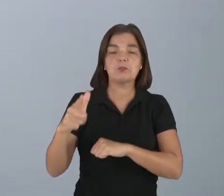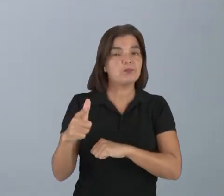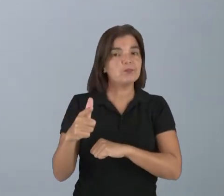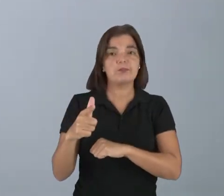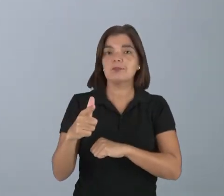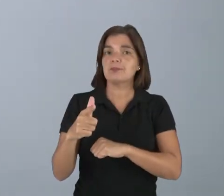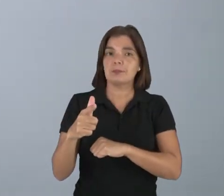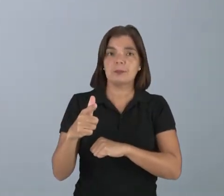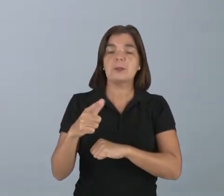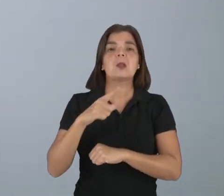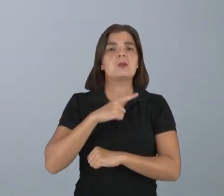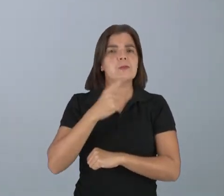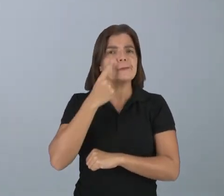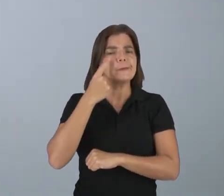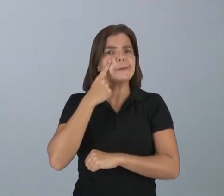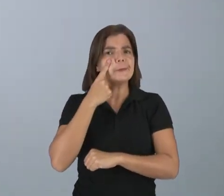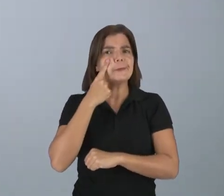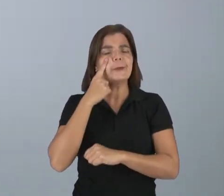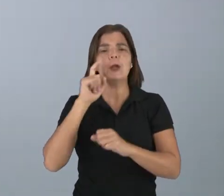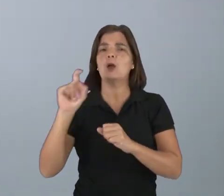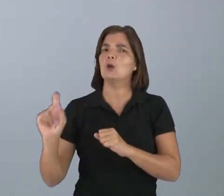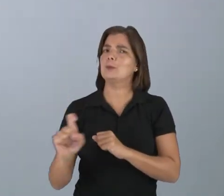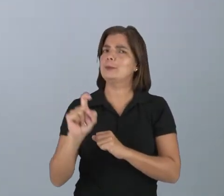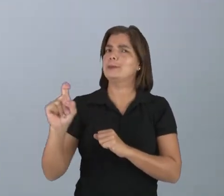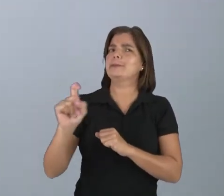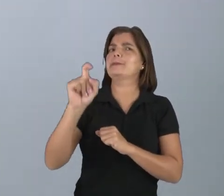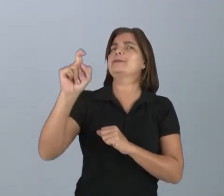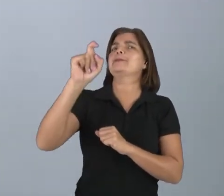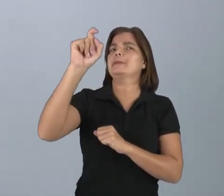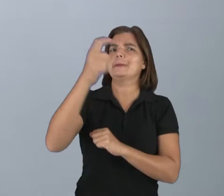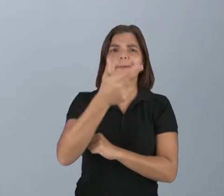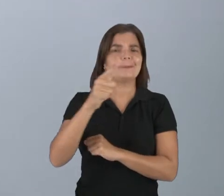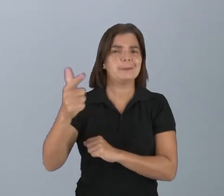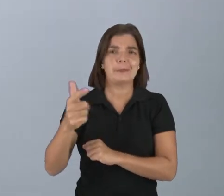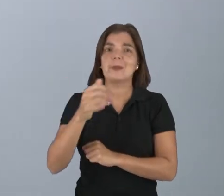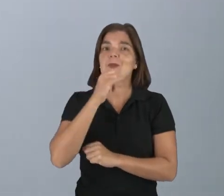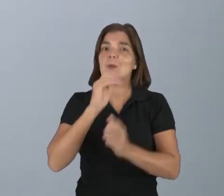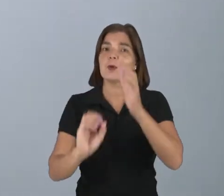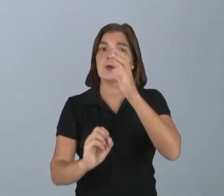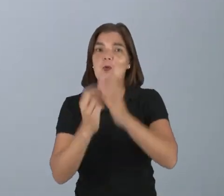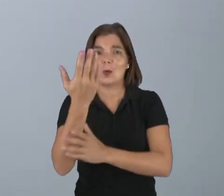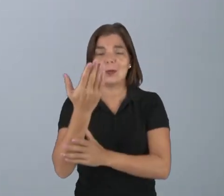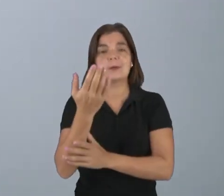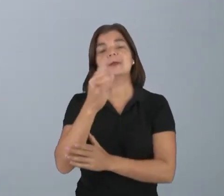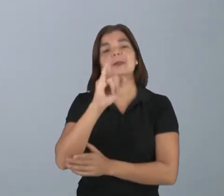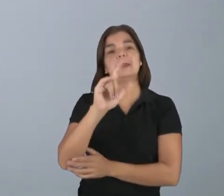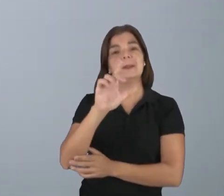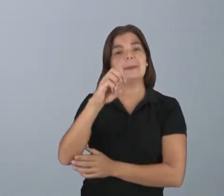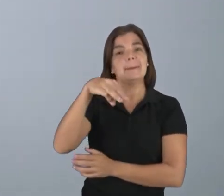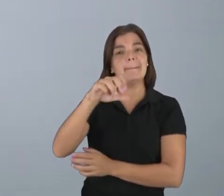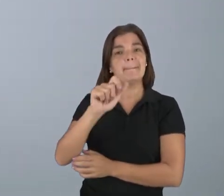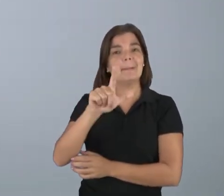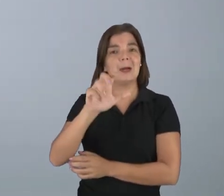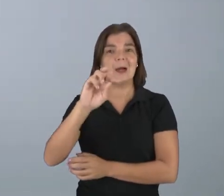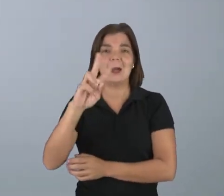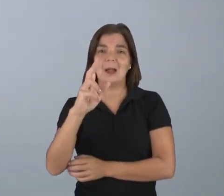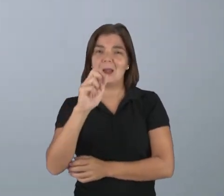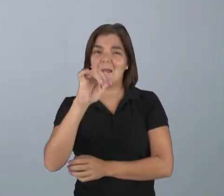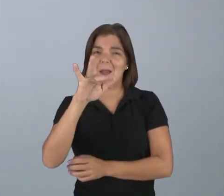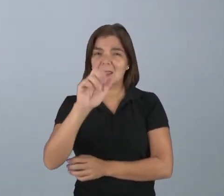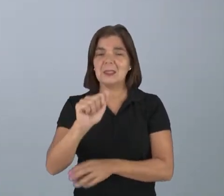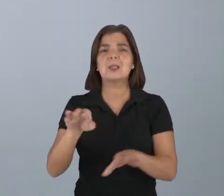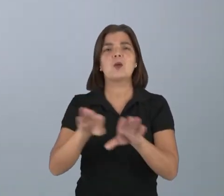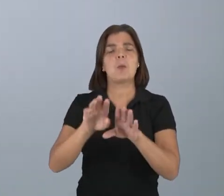condições de ver altitudes elevadíssimas, como acontece no Himalaia, com mais de 8.000